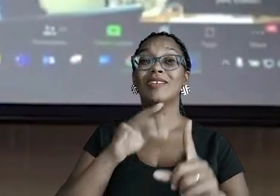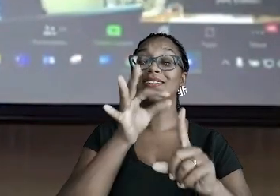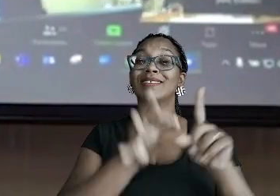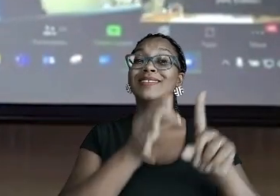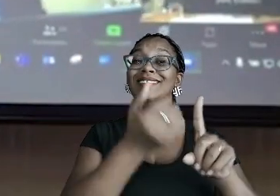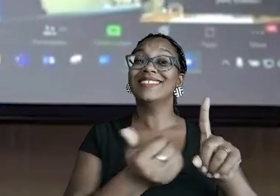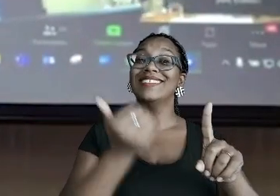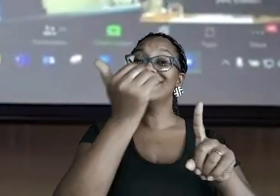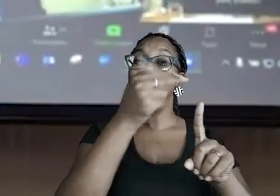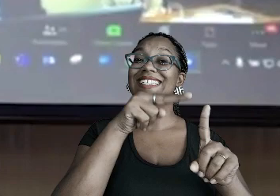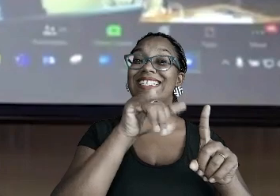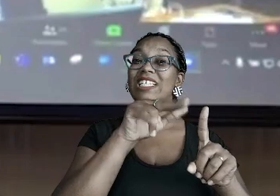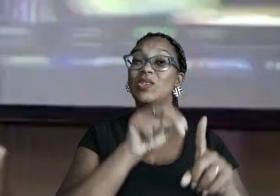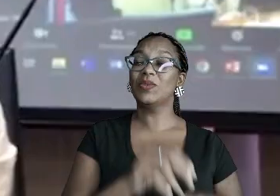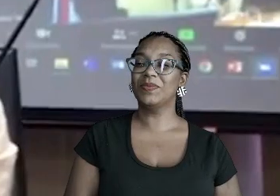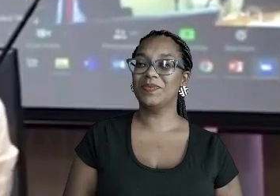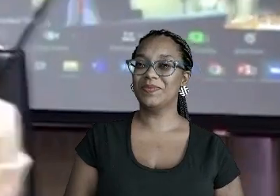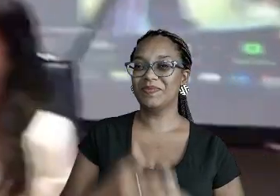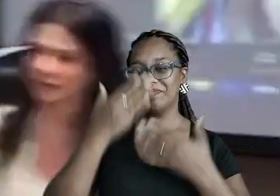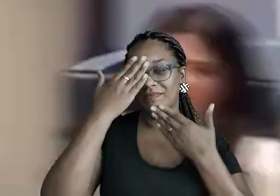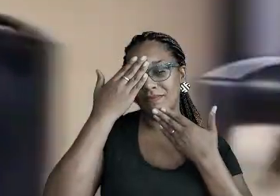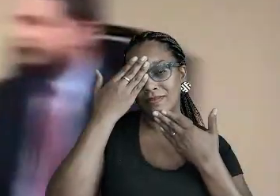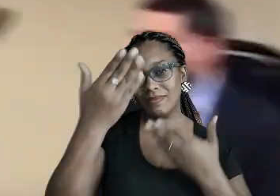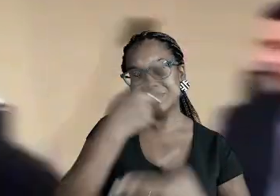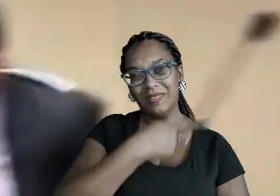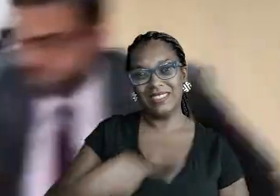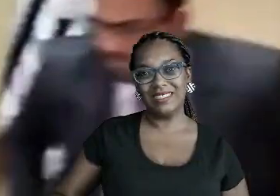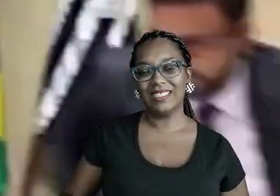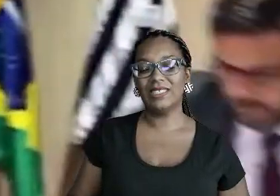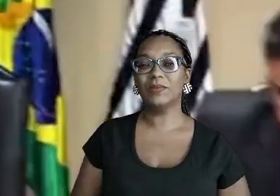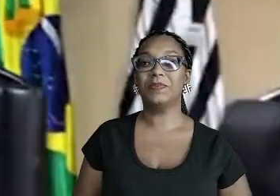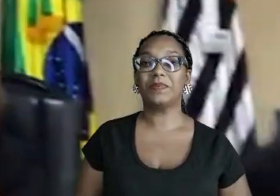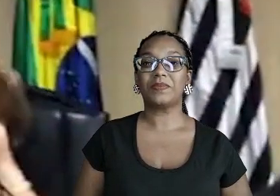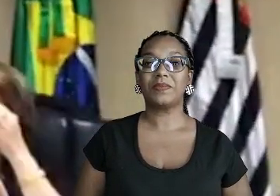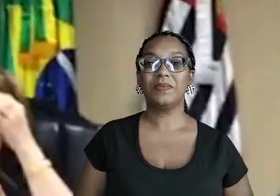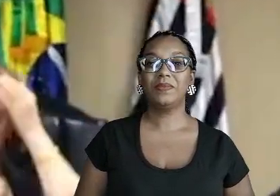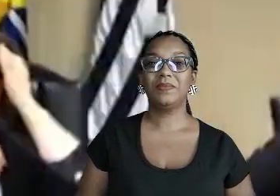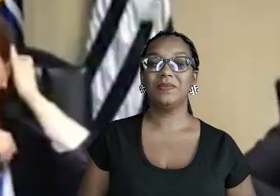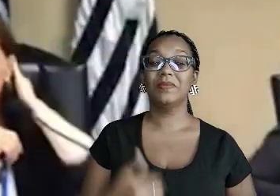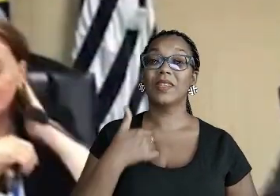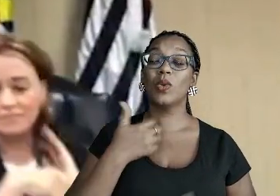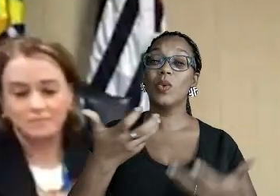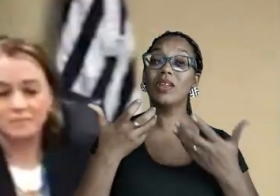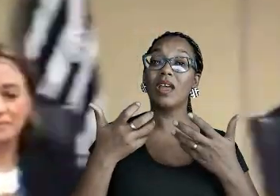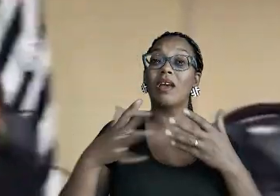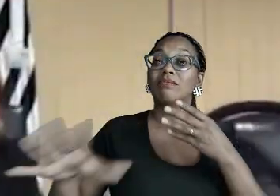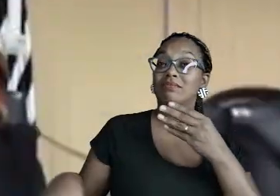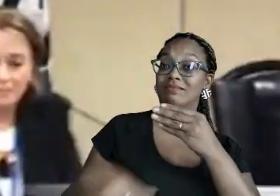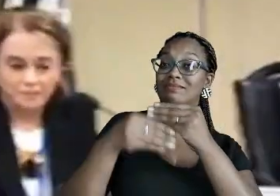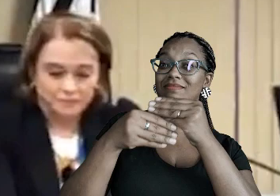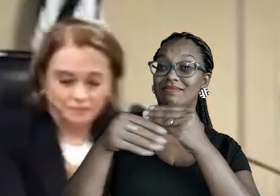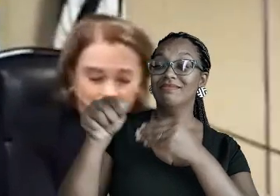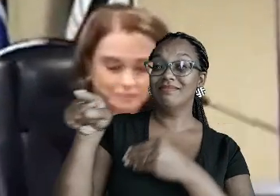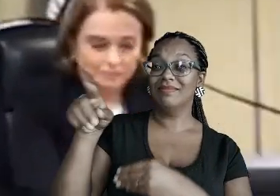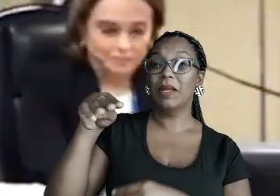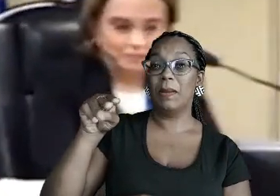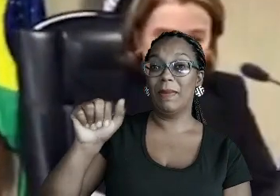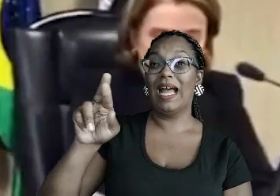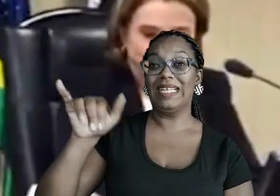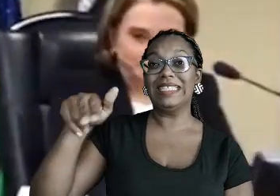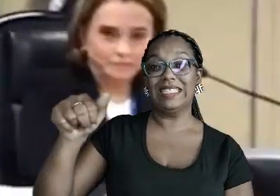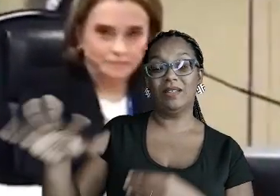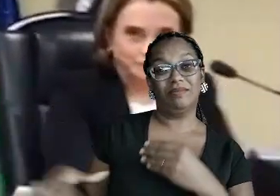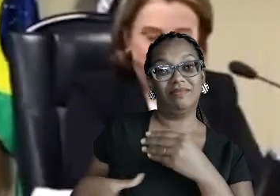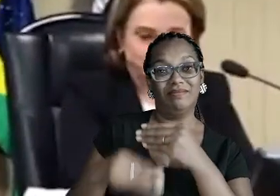dormindo todo obrigada senhor presidente eu quero é que agregar as palavras da Marina